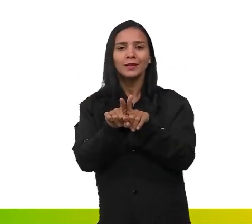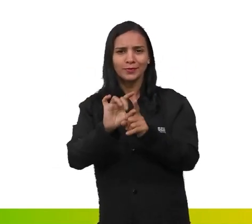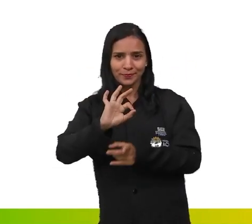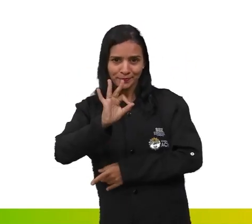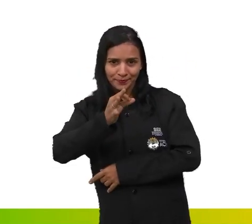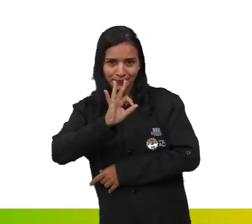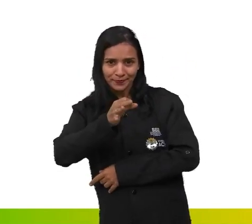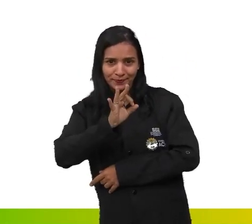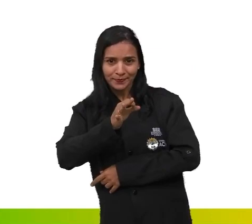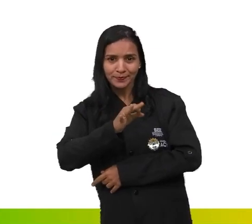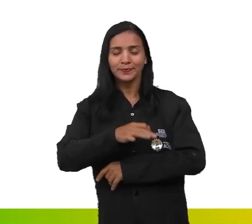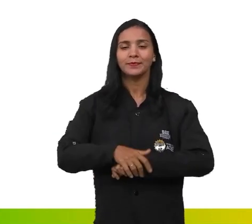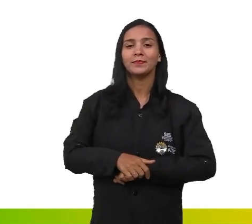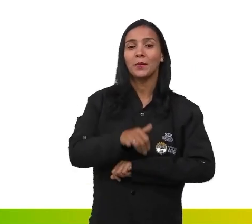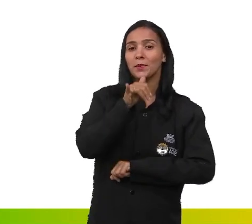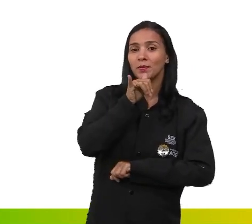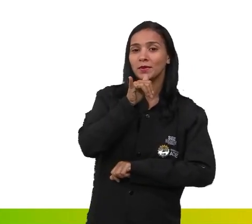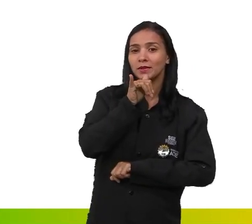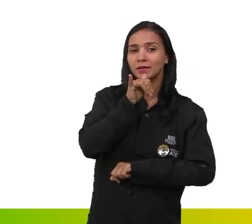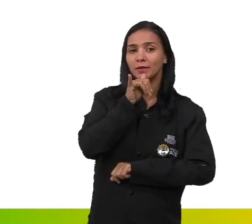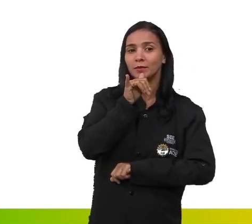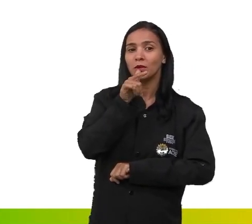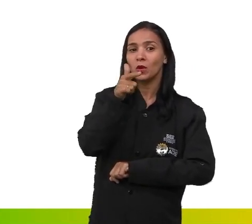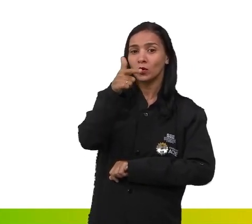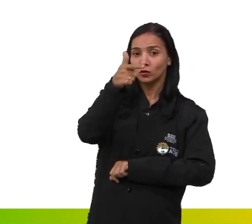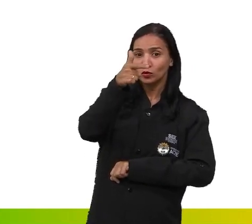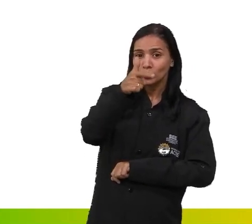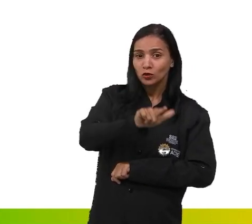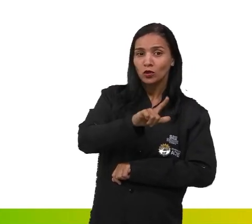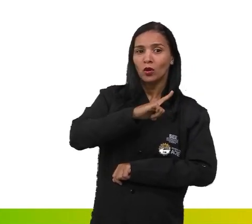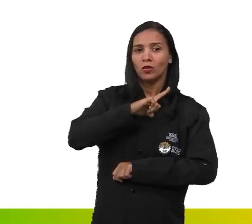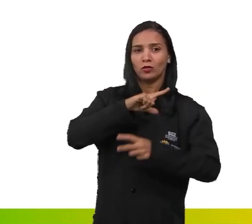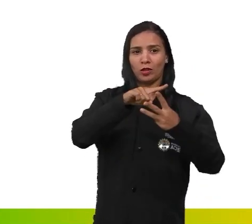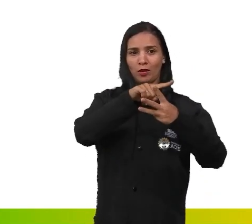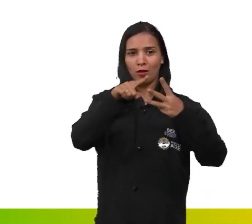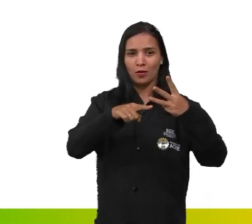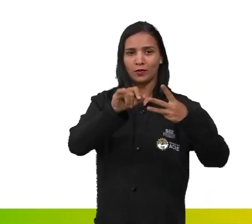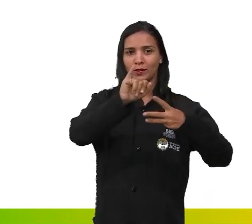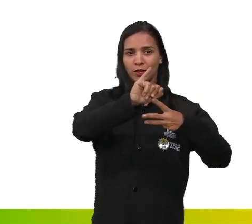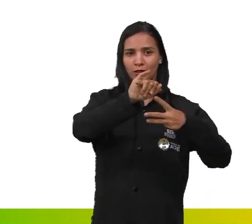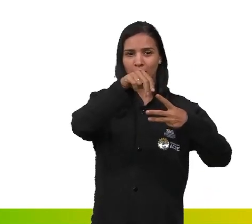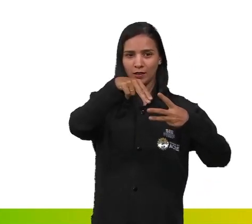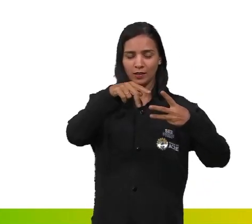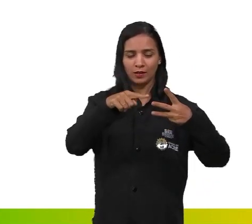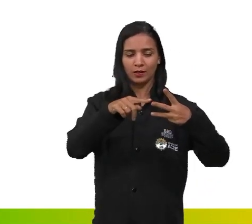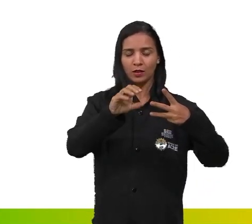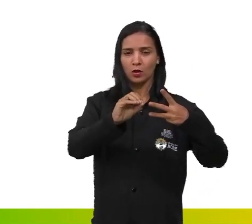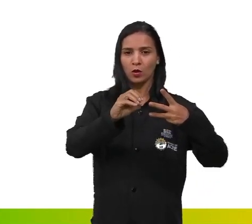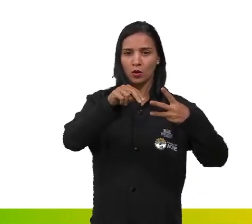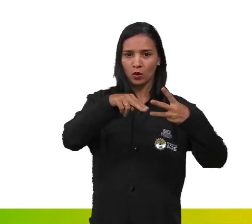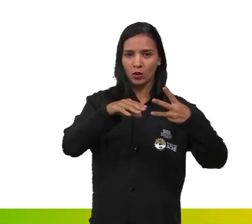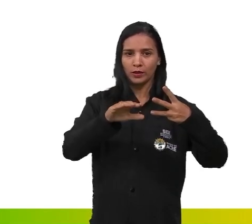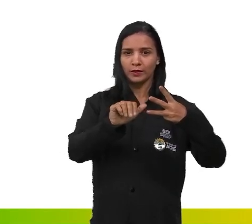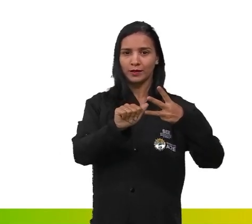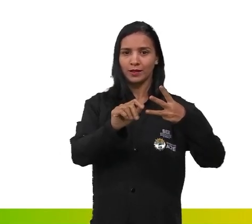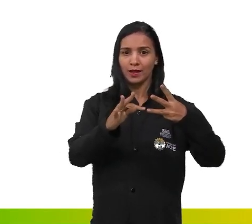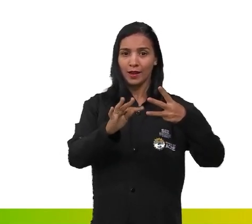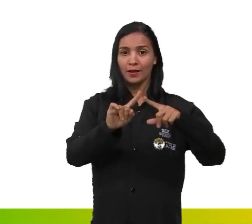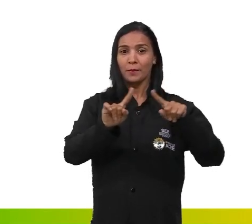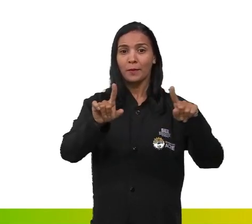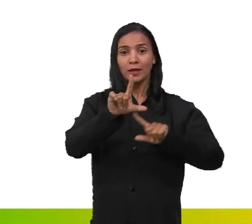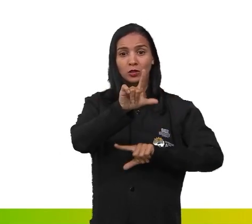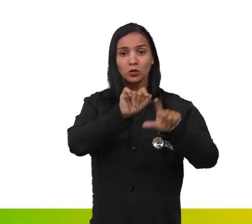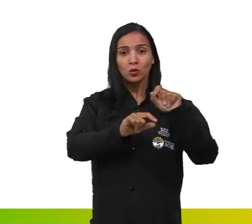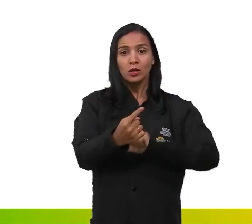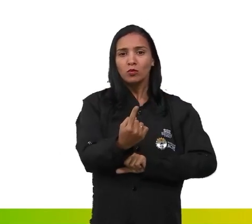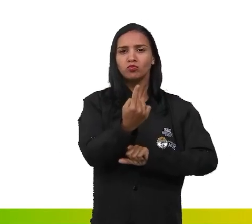Dia das Mães. Então, novamente, nós temos as preposições in, on e at, e apenas uma